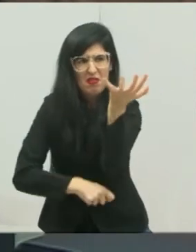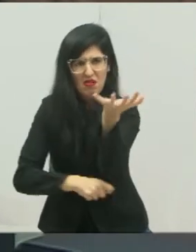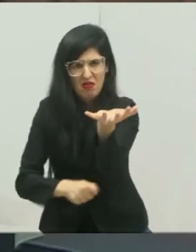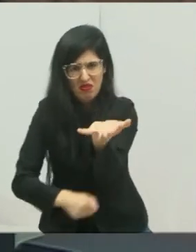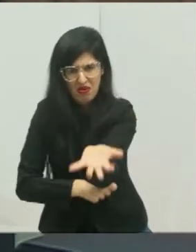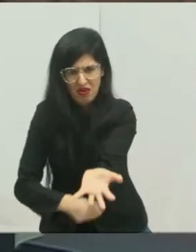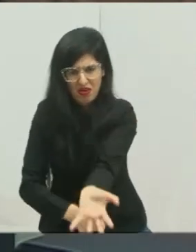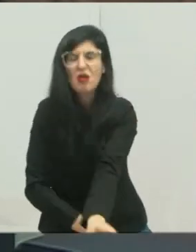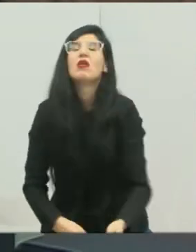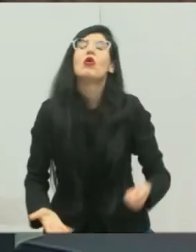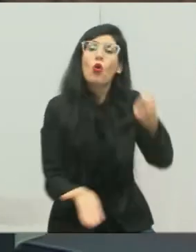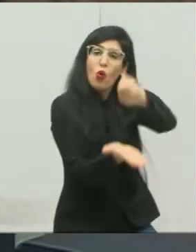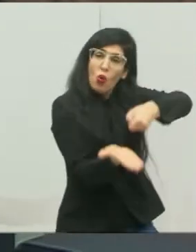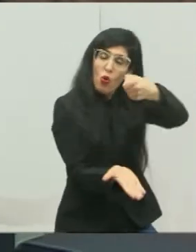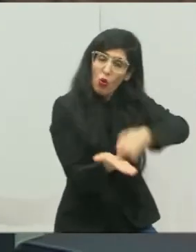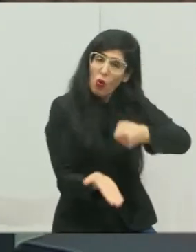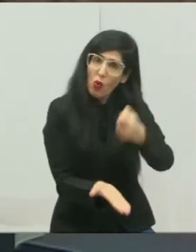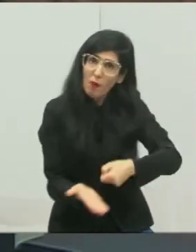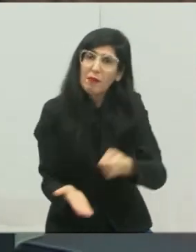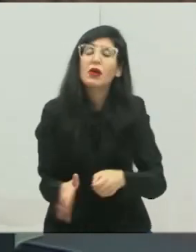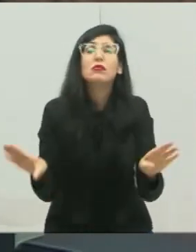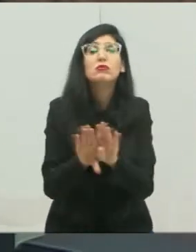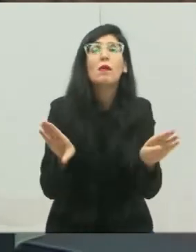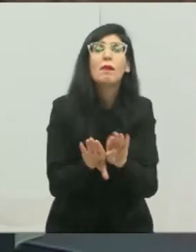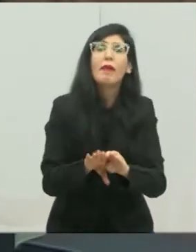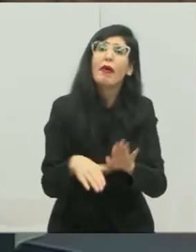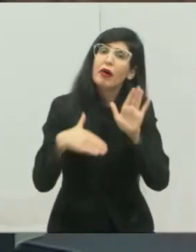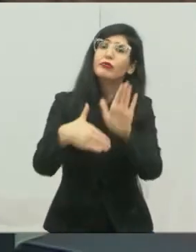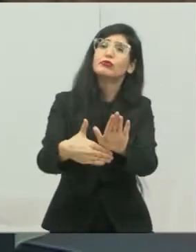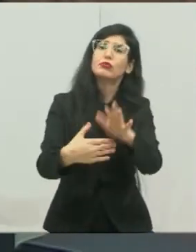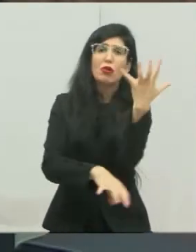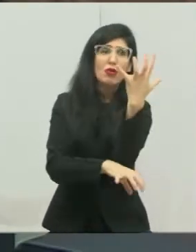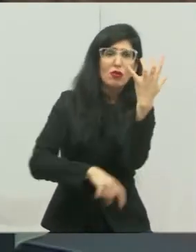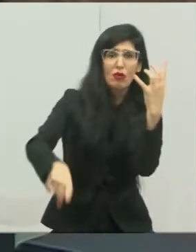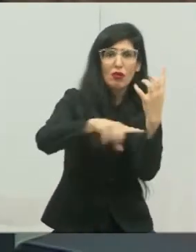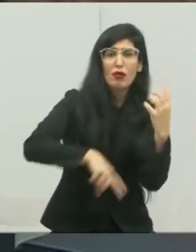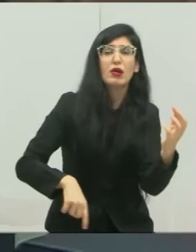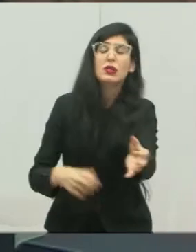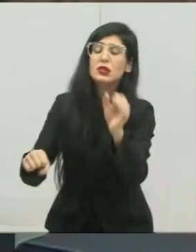também. E vamos ver a devolutiva do Poder Executivo.